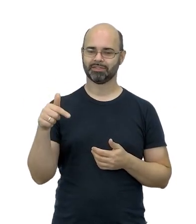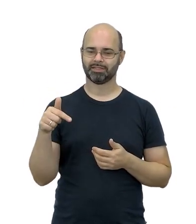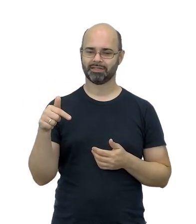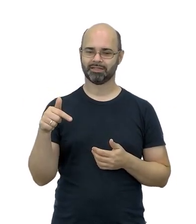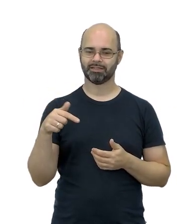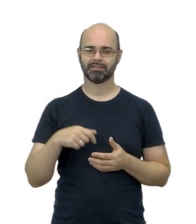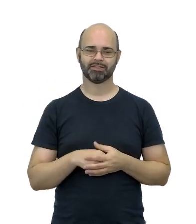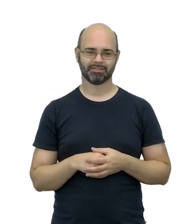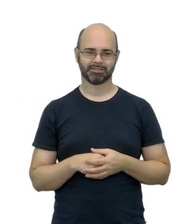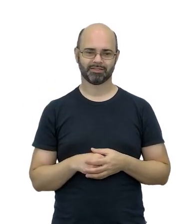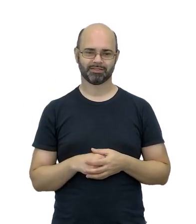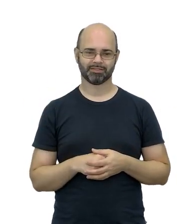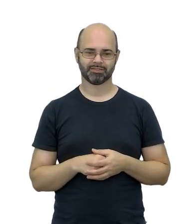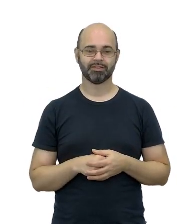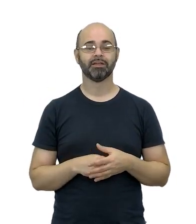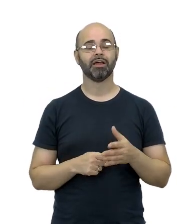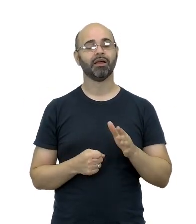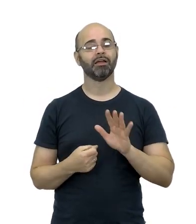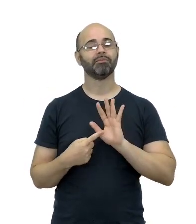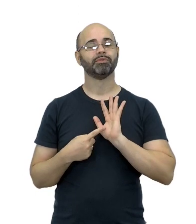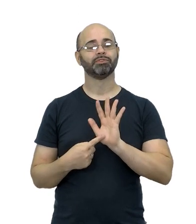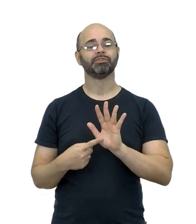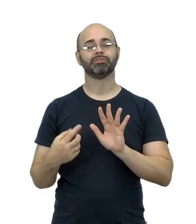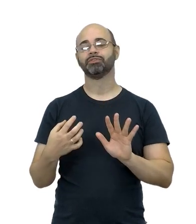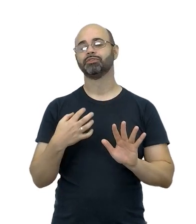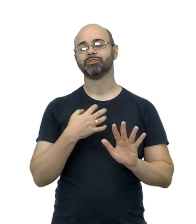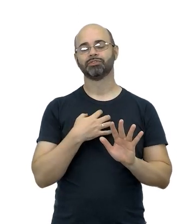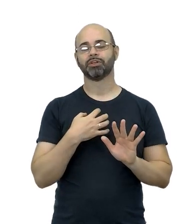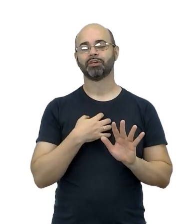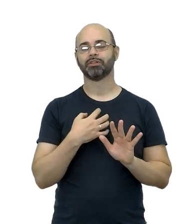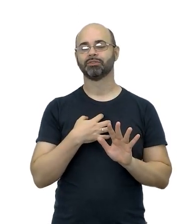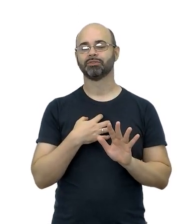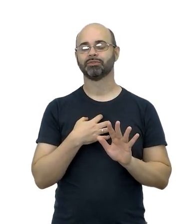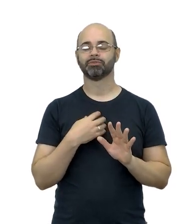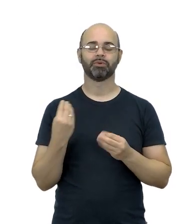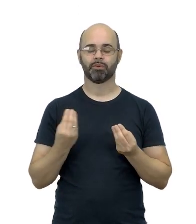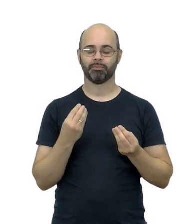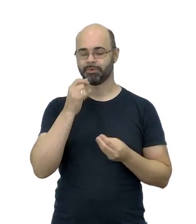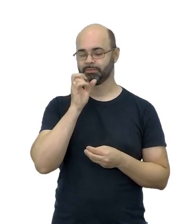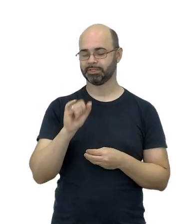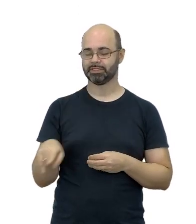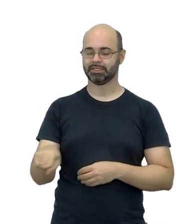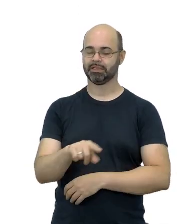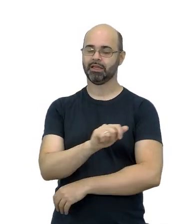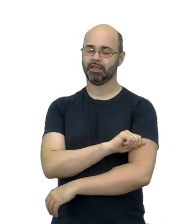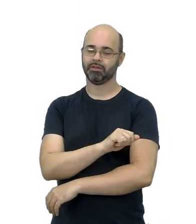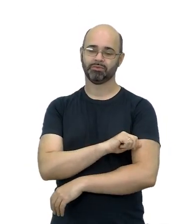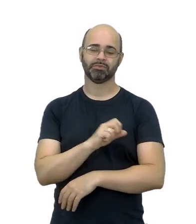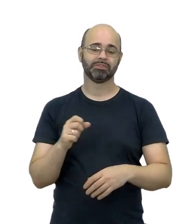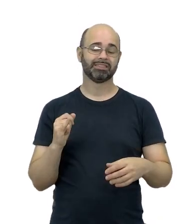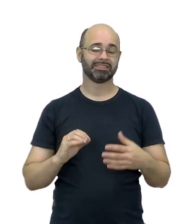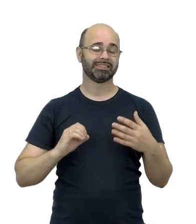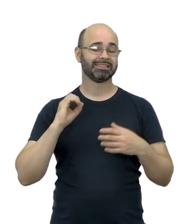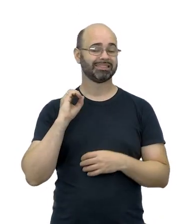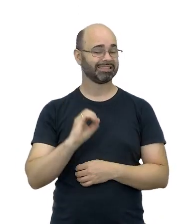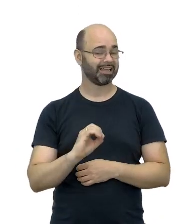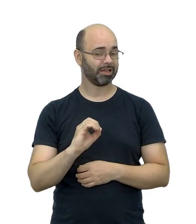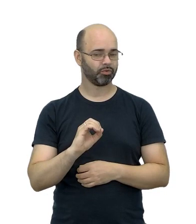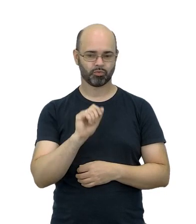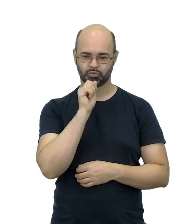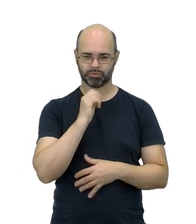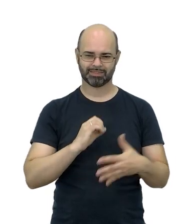eles apareceram de forma hierárquica, ou seja, se o aluno não passar pelo nível 0, ou seja, no